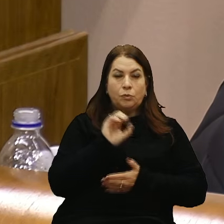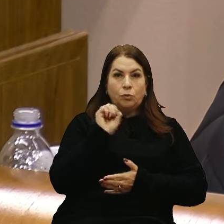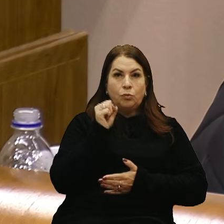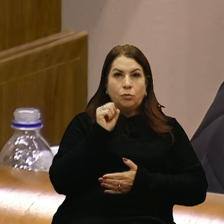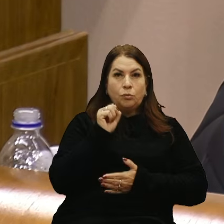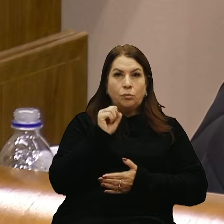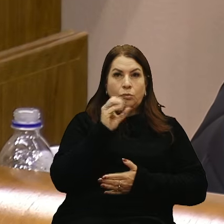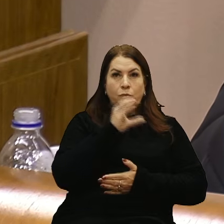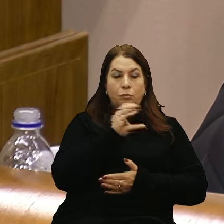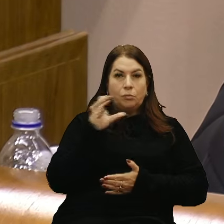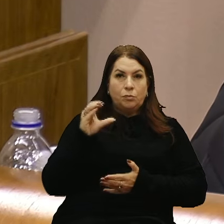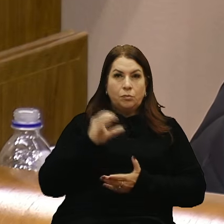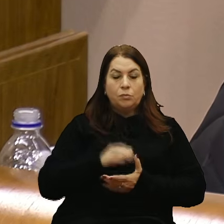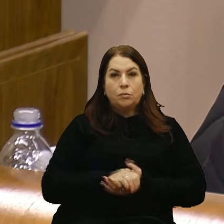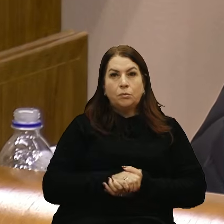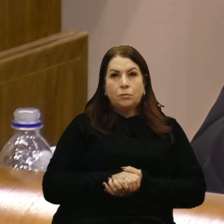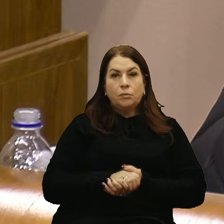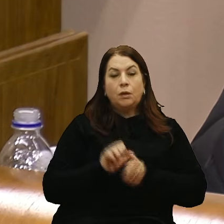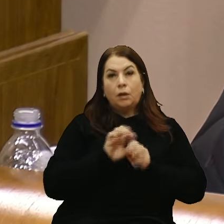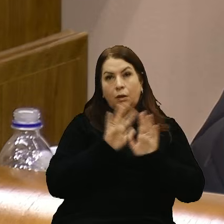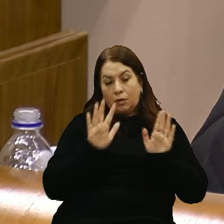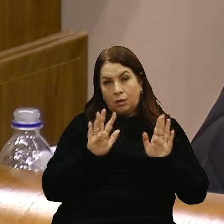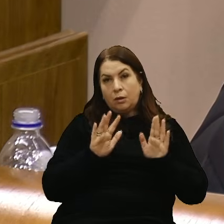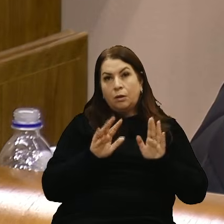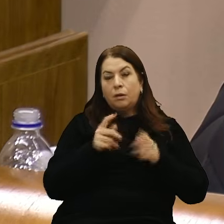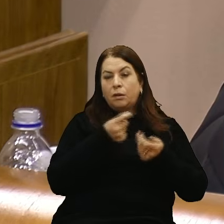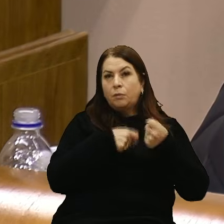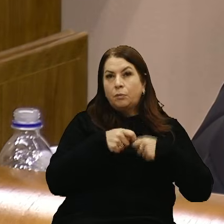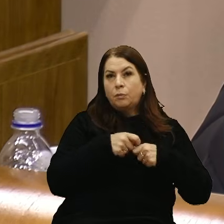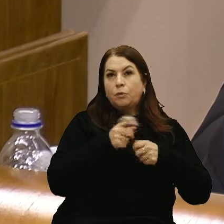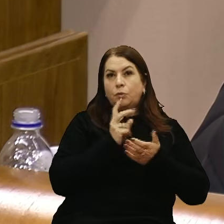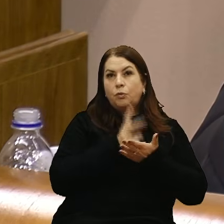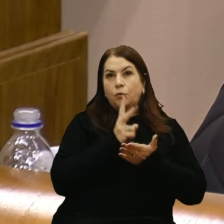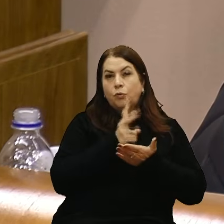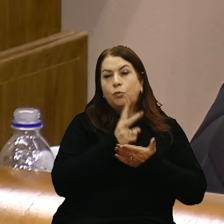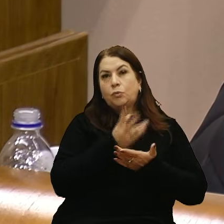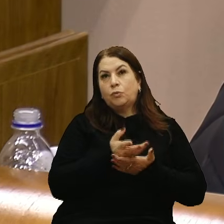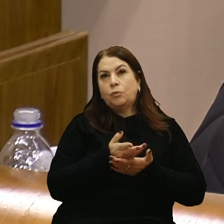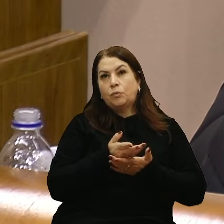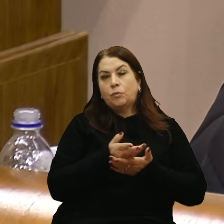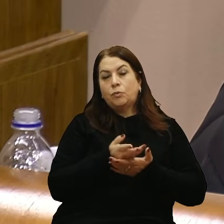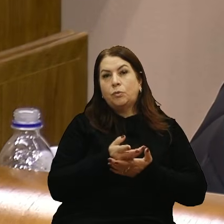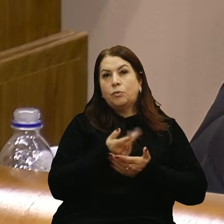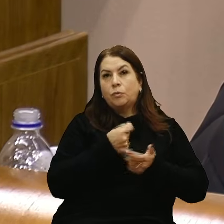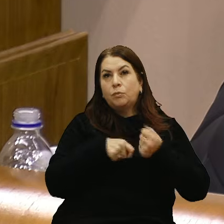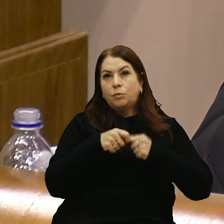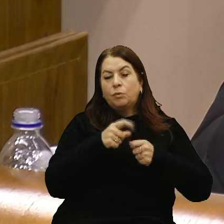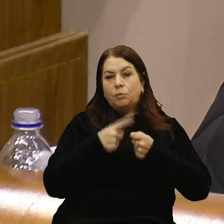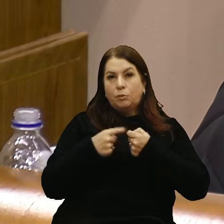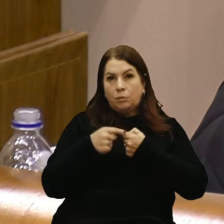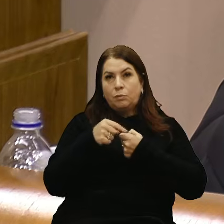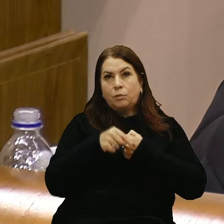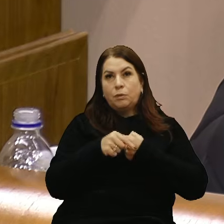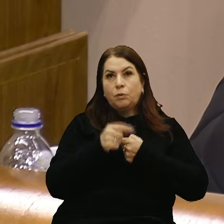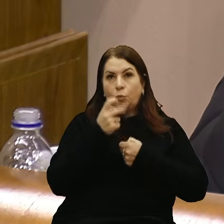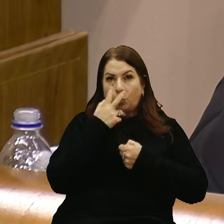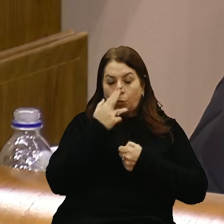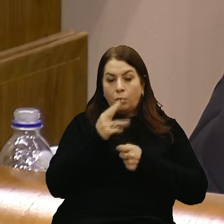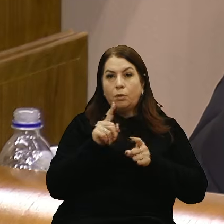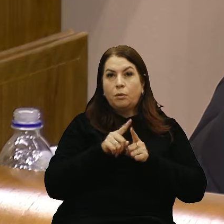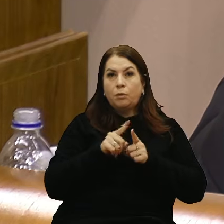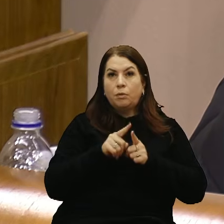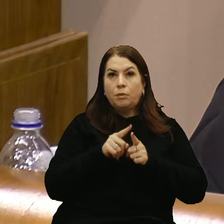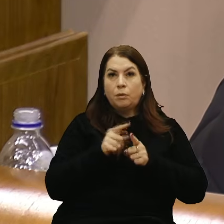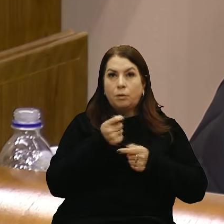8 CCs. Claro que a administração continua, a administração do município continua a mesma, porém,